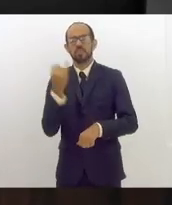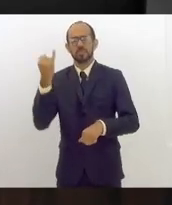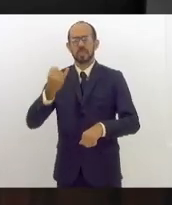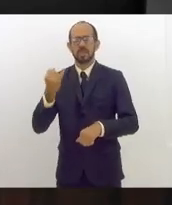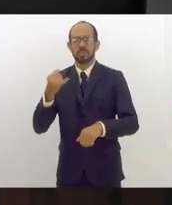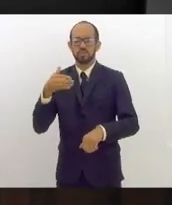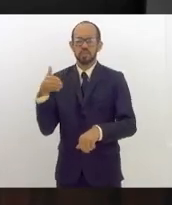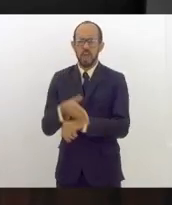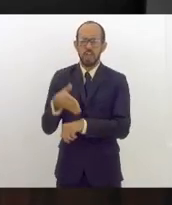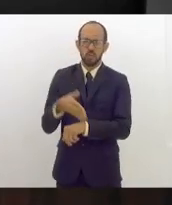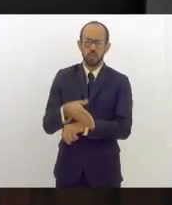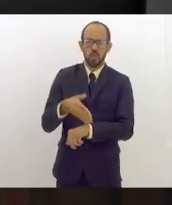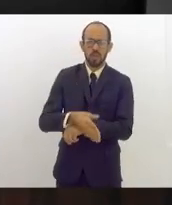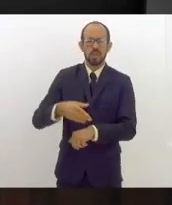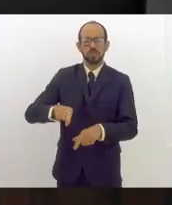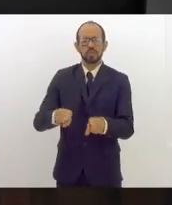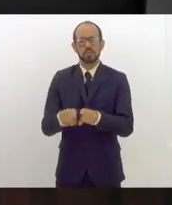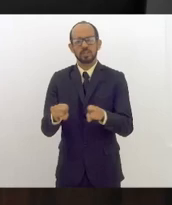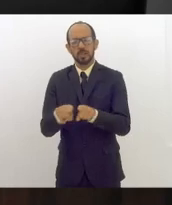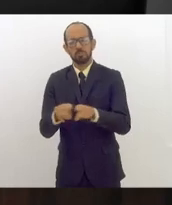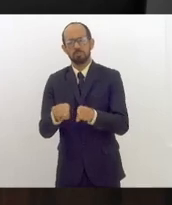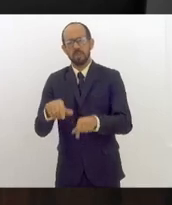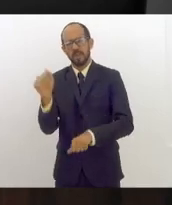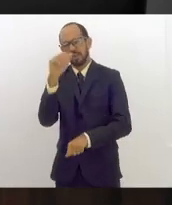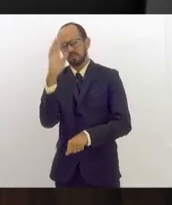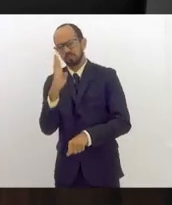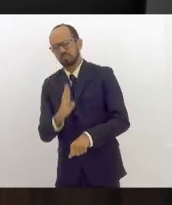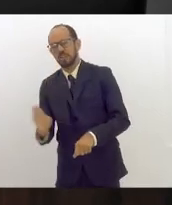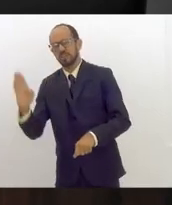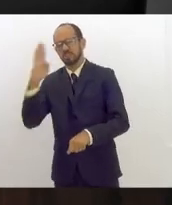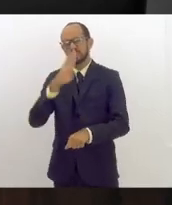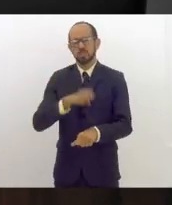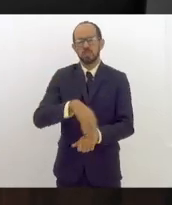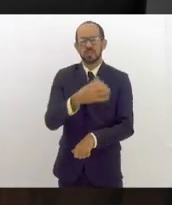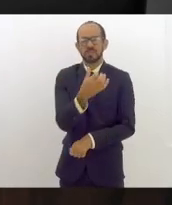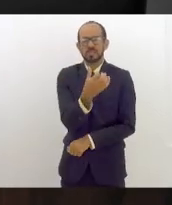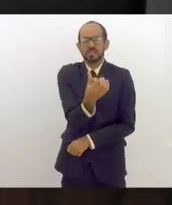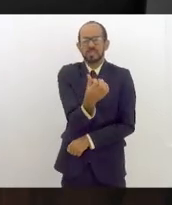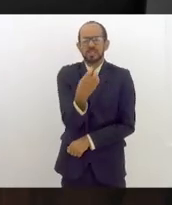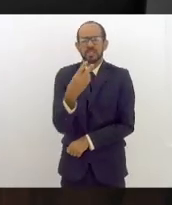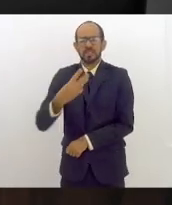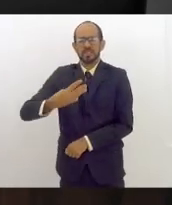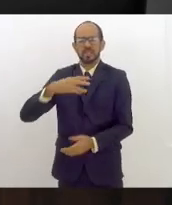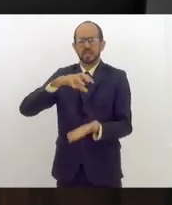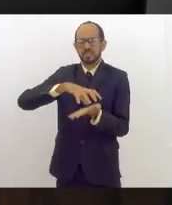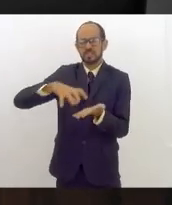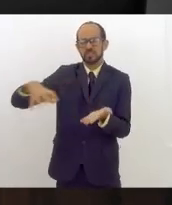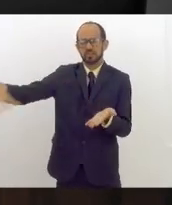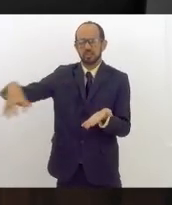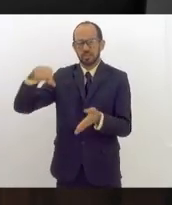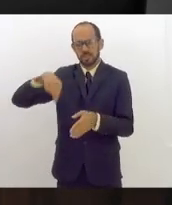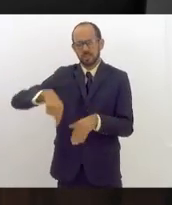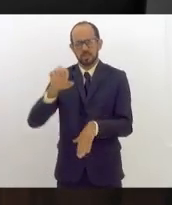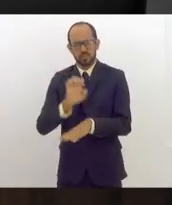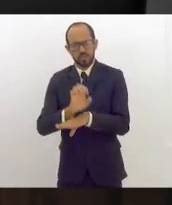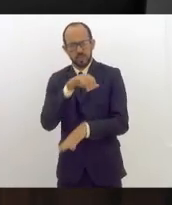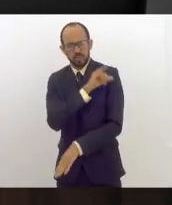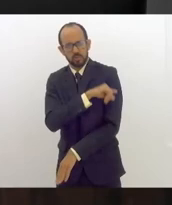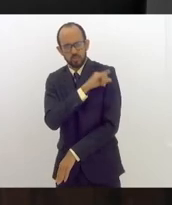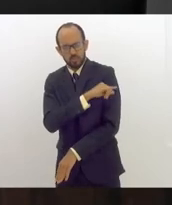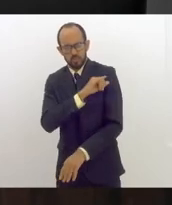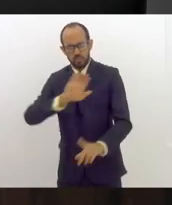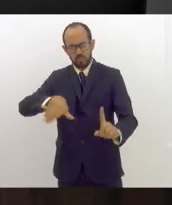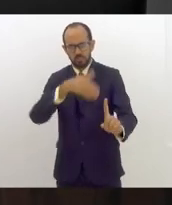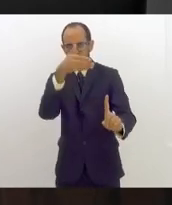quanto através de suas 63 subseções instaladas nos diversos municípios do Estado do Rio de Janeiro as quais renda